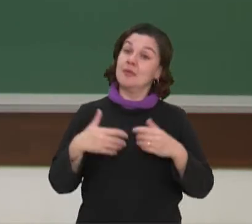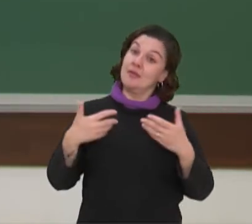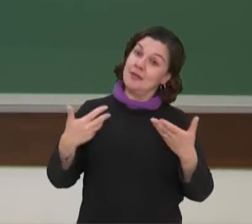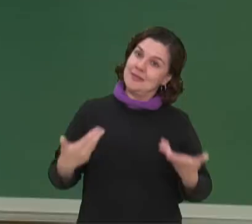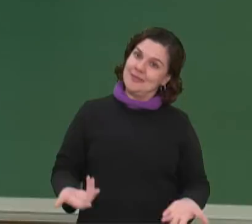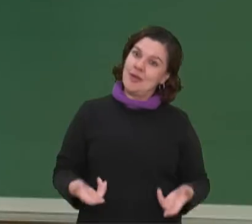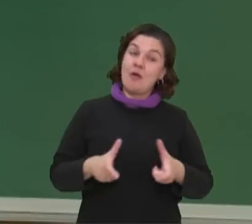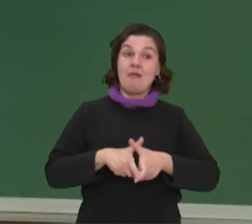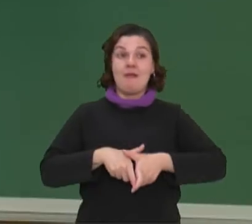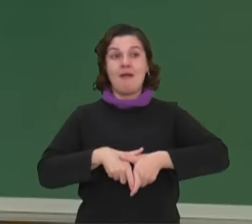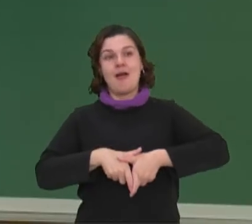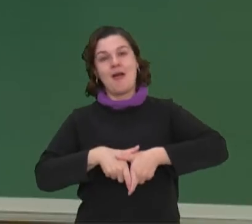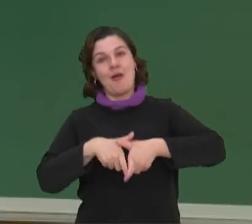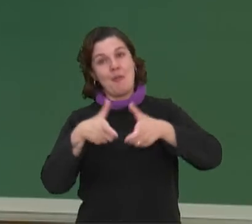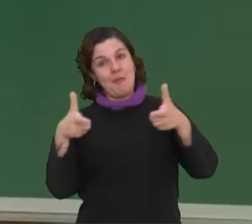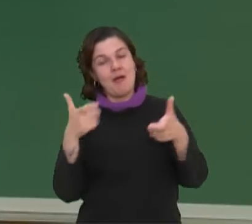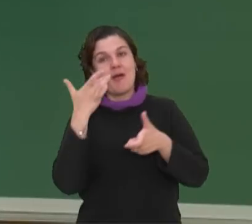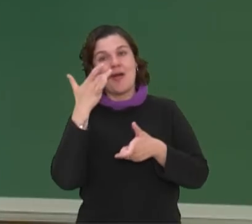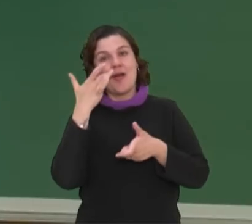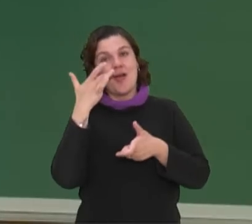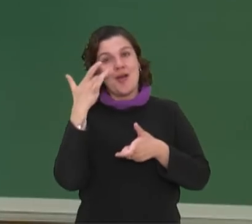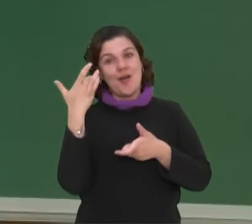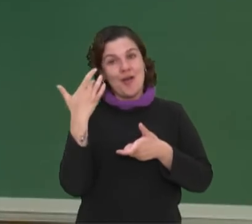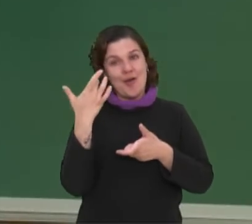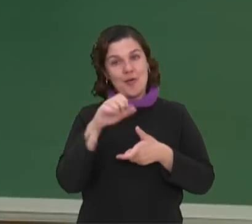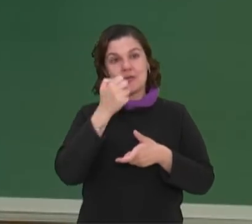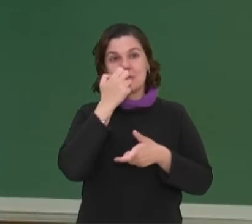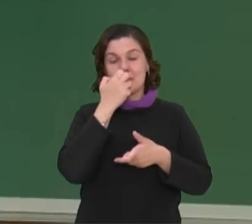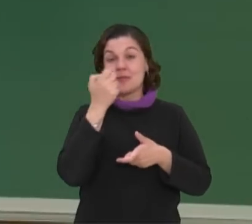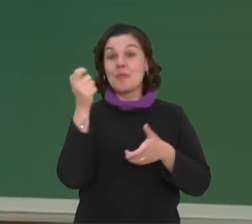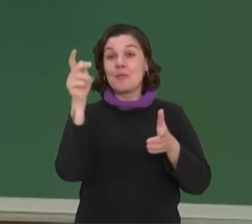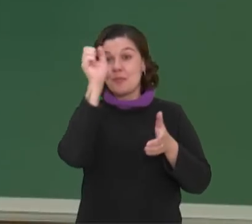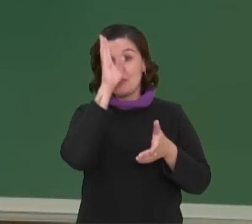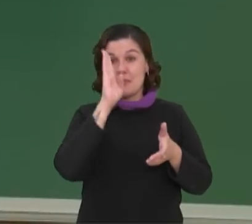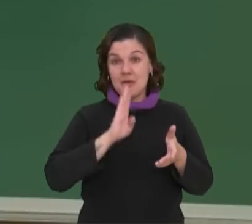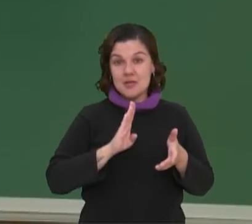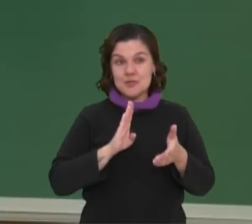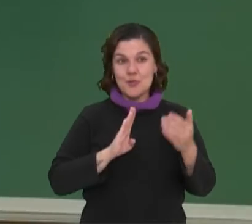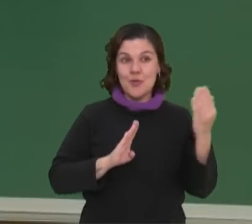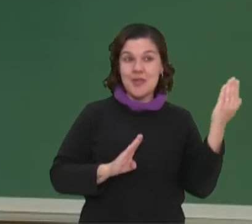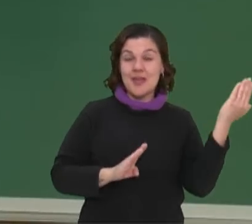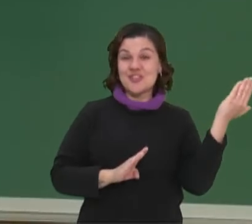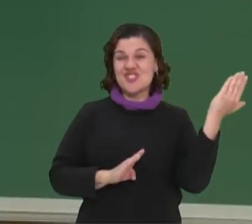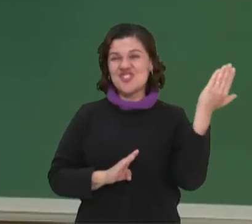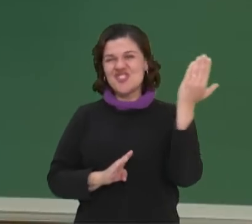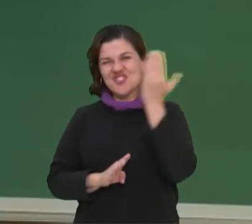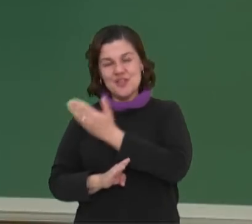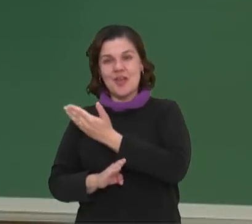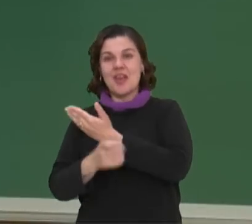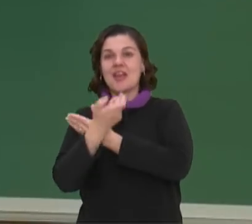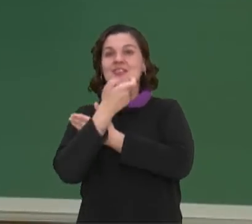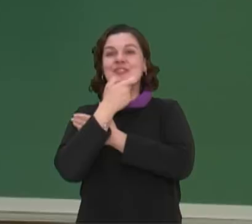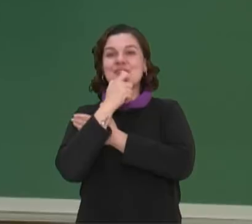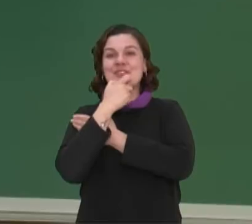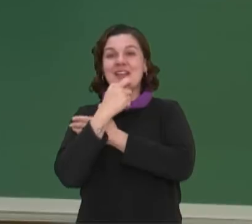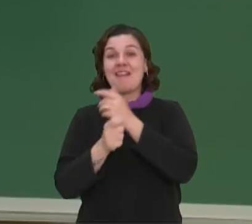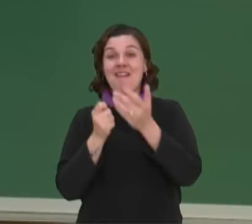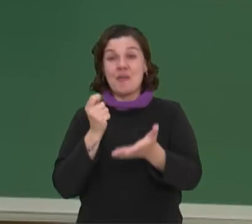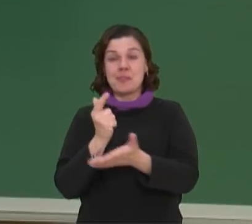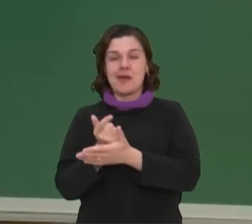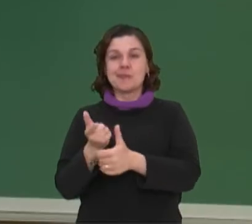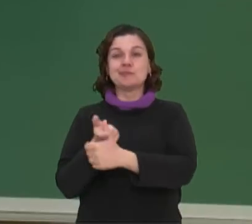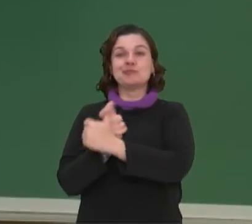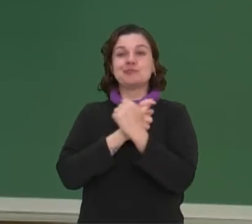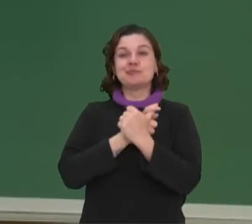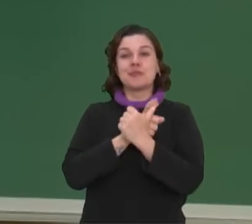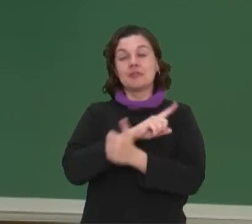Então, boa parte do ouro saído da colônia do Brasil ia para os comerciantes ingleses, pagar essas dívidas dos